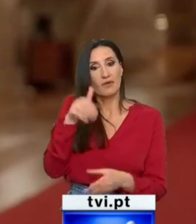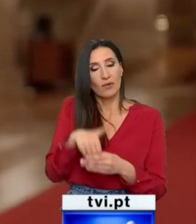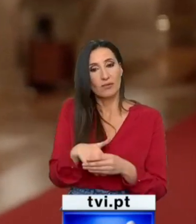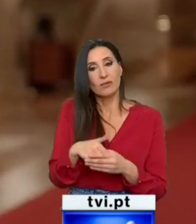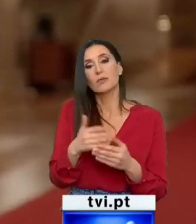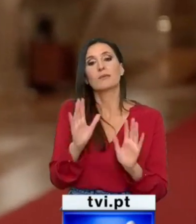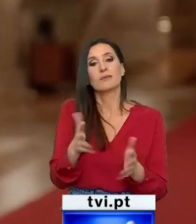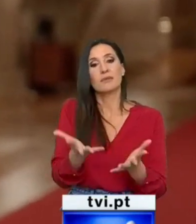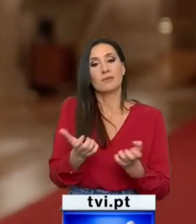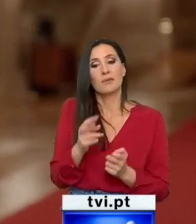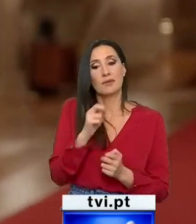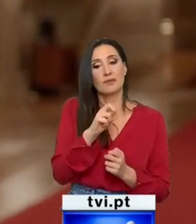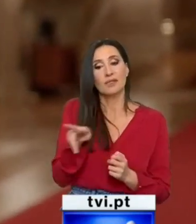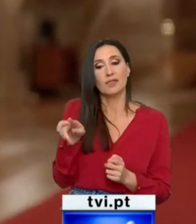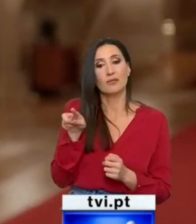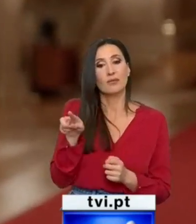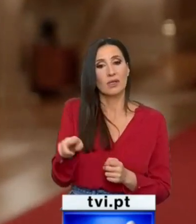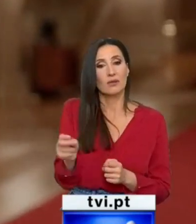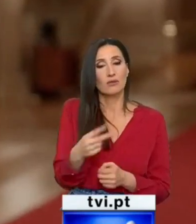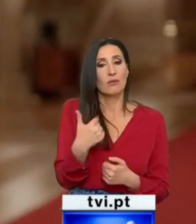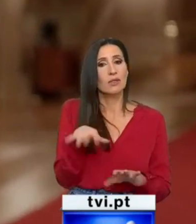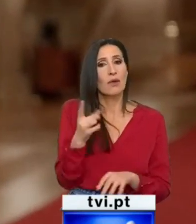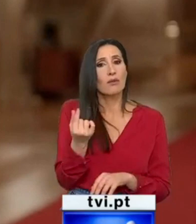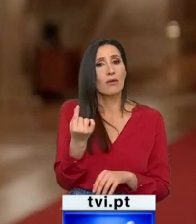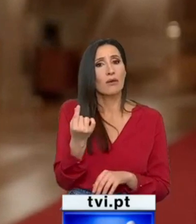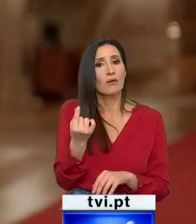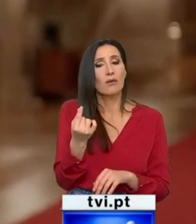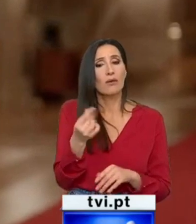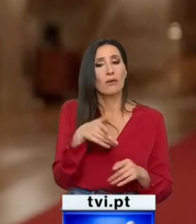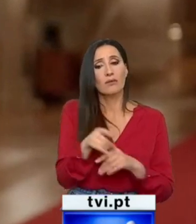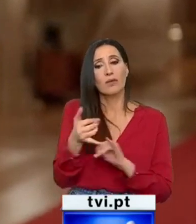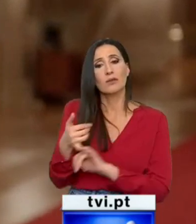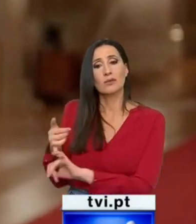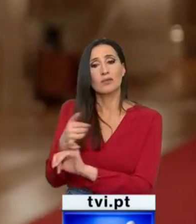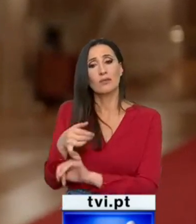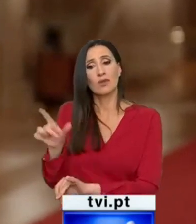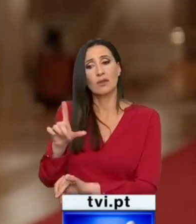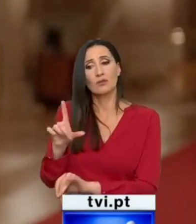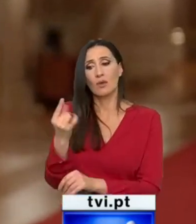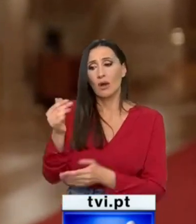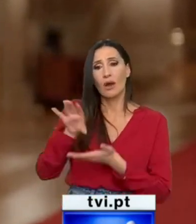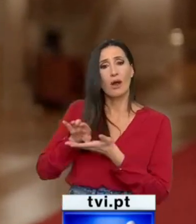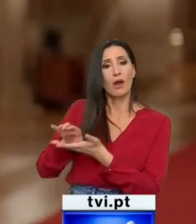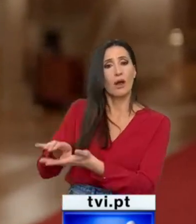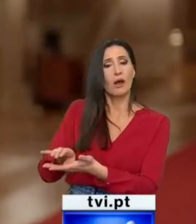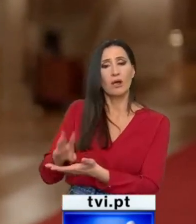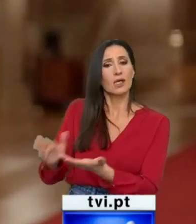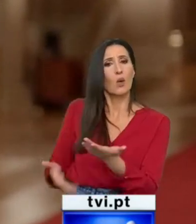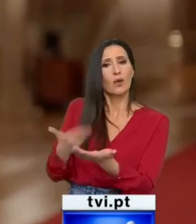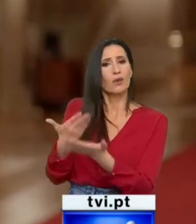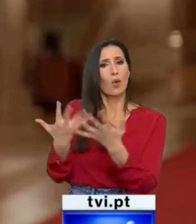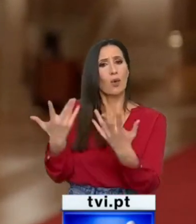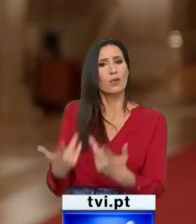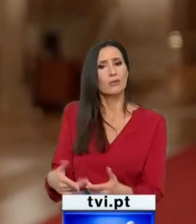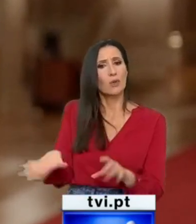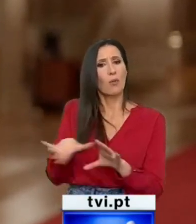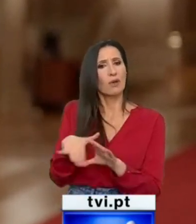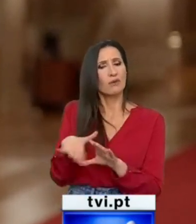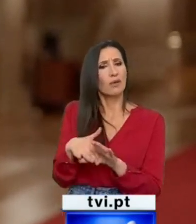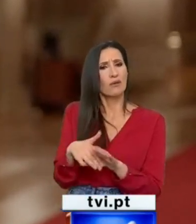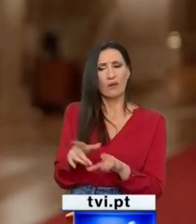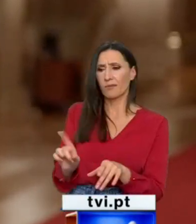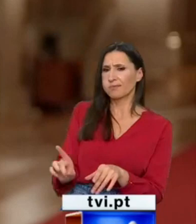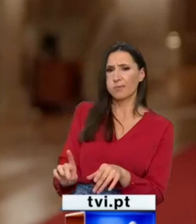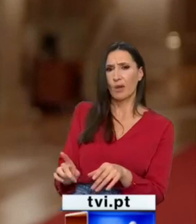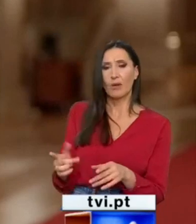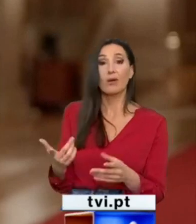recebido 300 mil euros. Mas esse dinheiro foi parar às mãos de uma associação de Lisboa que nem sequer se candidatou ao orçamento participativo e